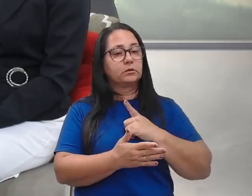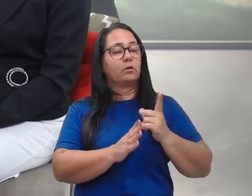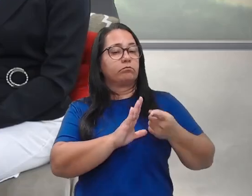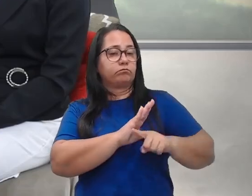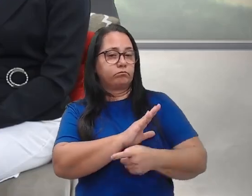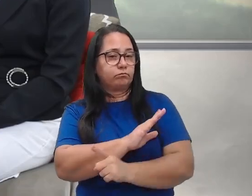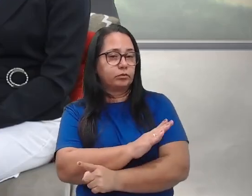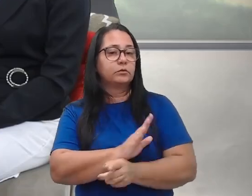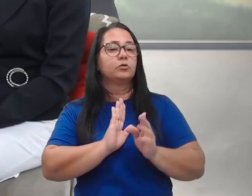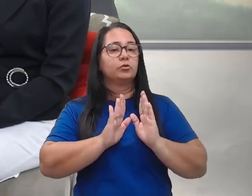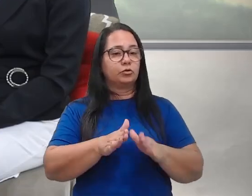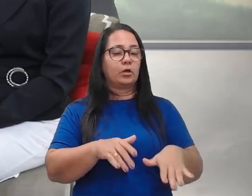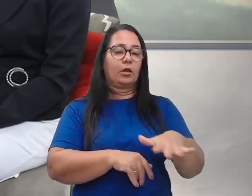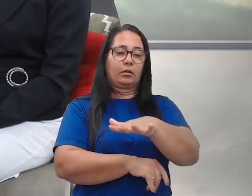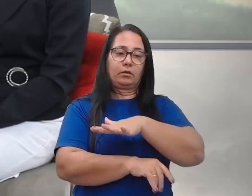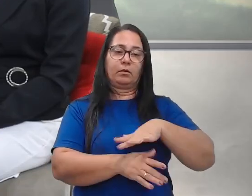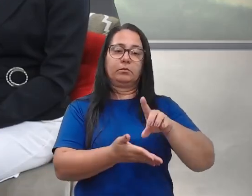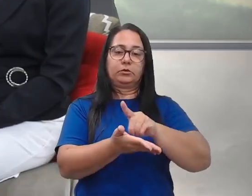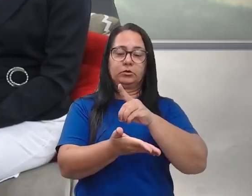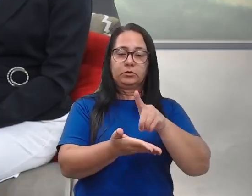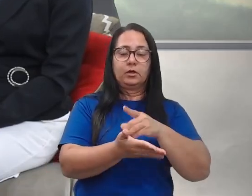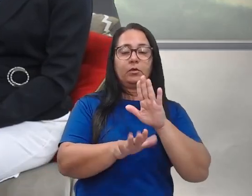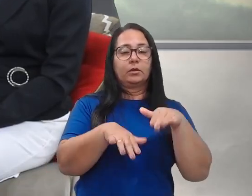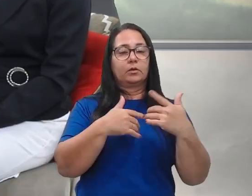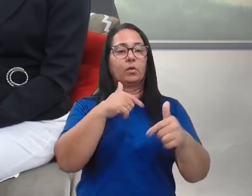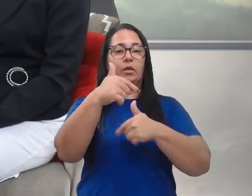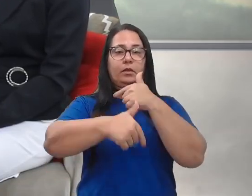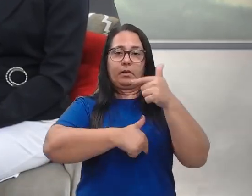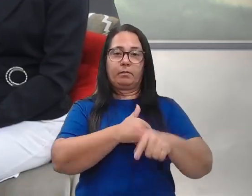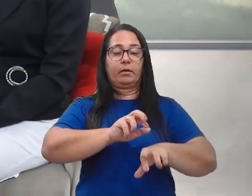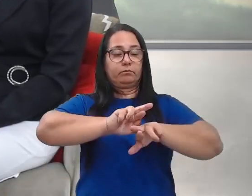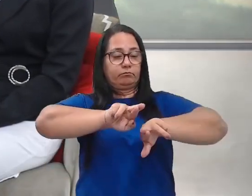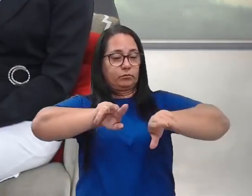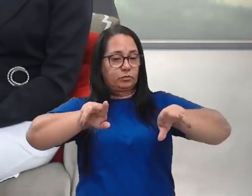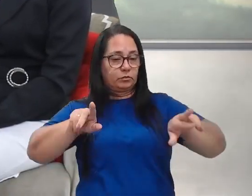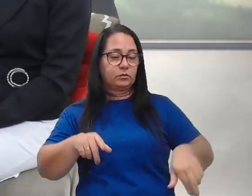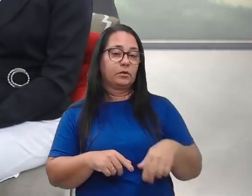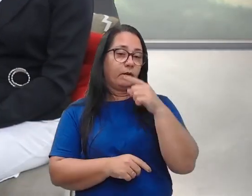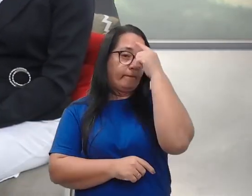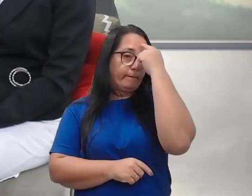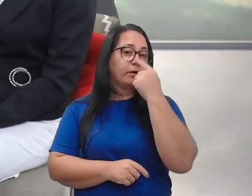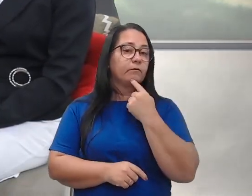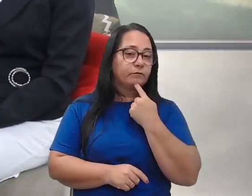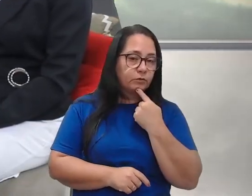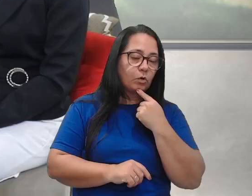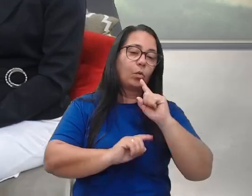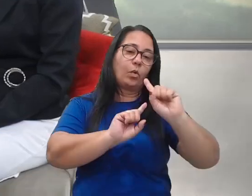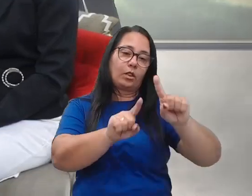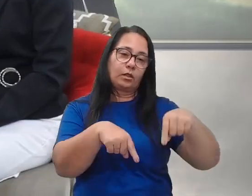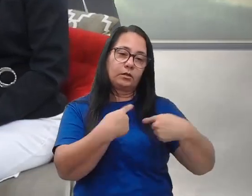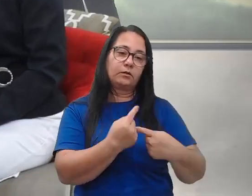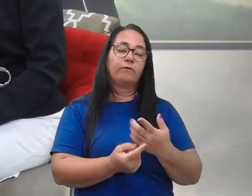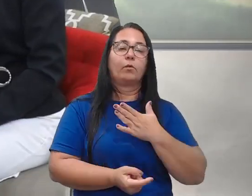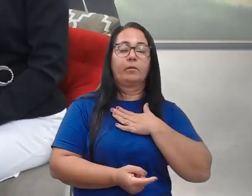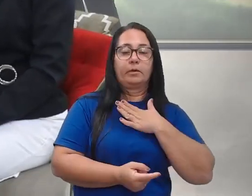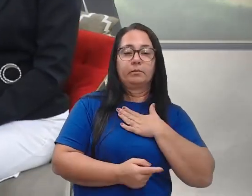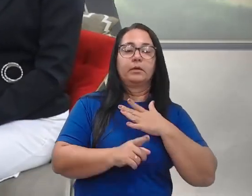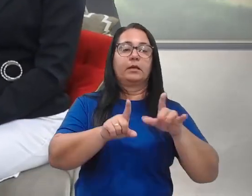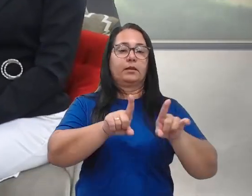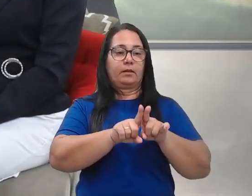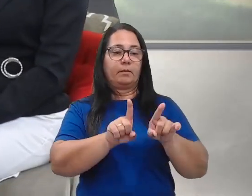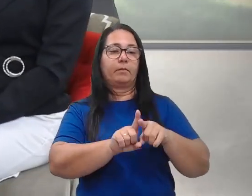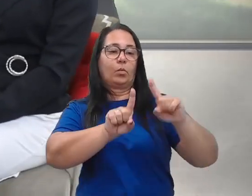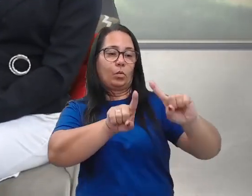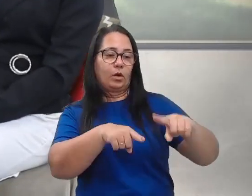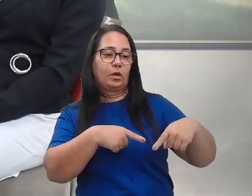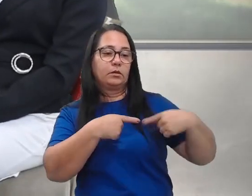digital. Então, trabalhar com esses diferentes perfis foi um desafio para mim e foi um desafio para os empresários também que estavam